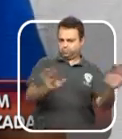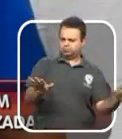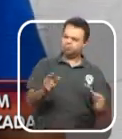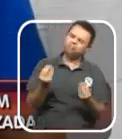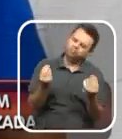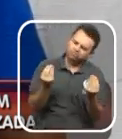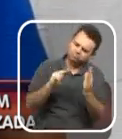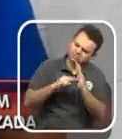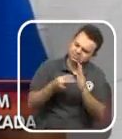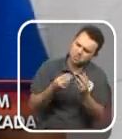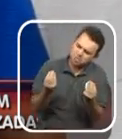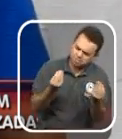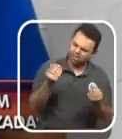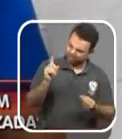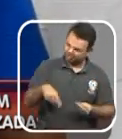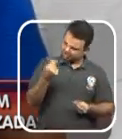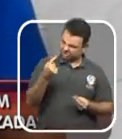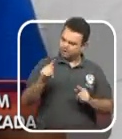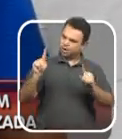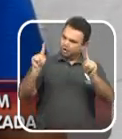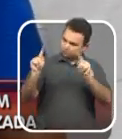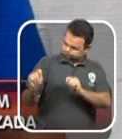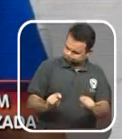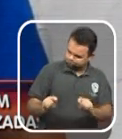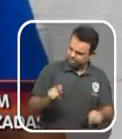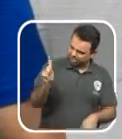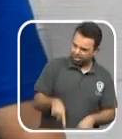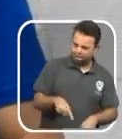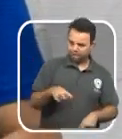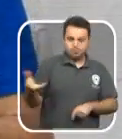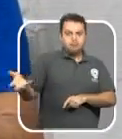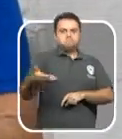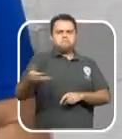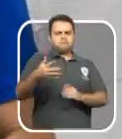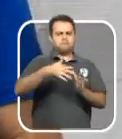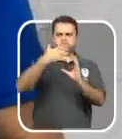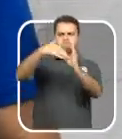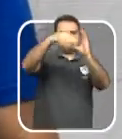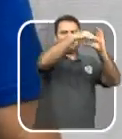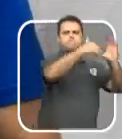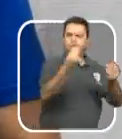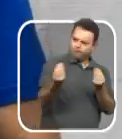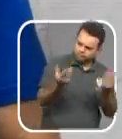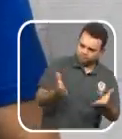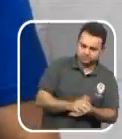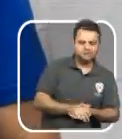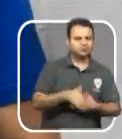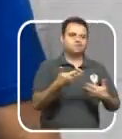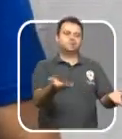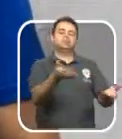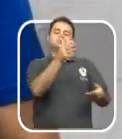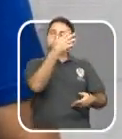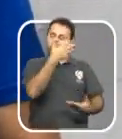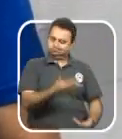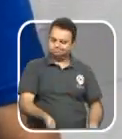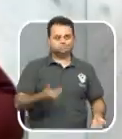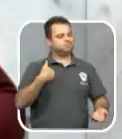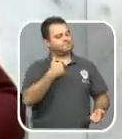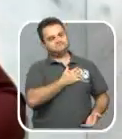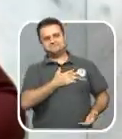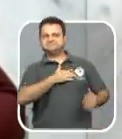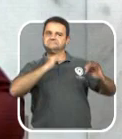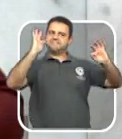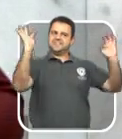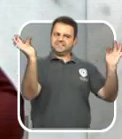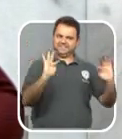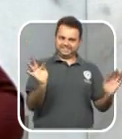todas as ações. Isso eu quero registrar e deixar aqui meu agradecimento a todos os integrantes da mesa diretora. Bom, o senhor já